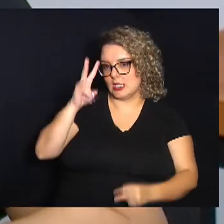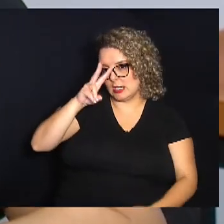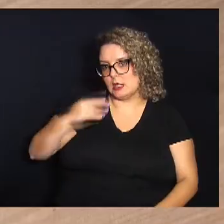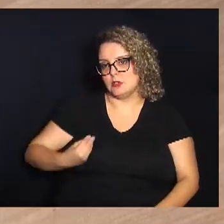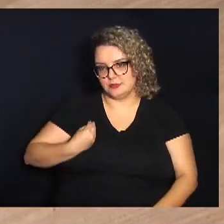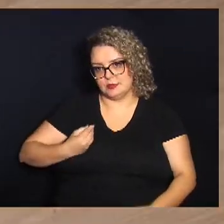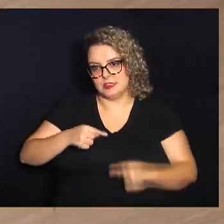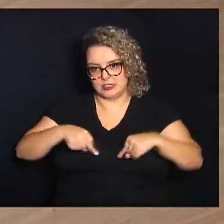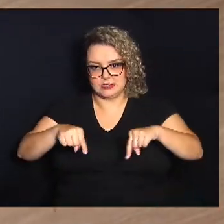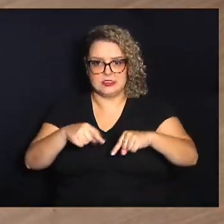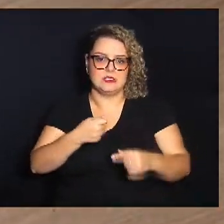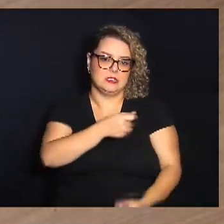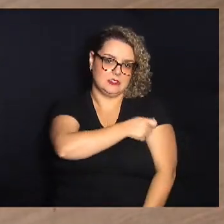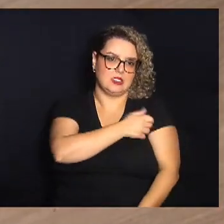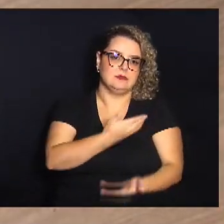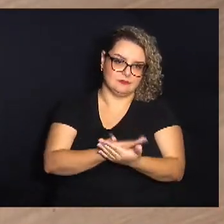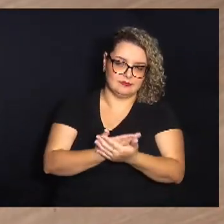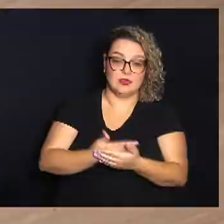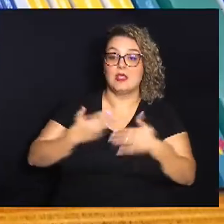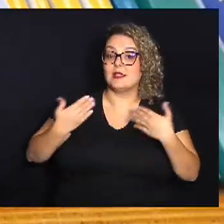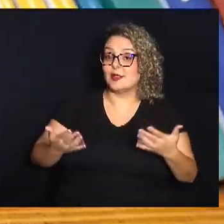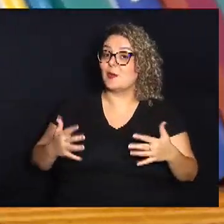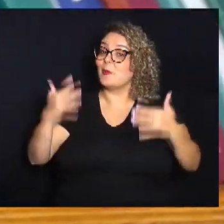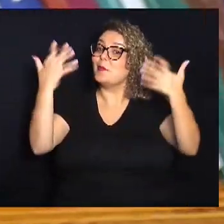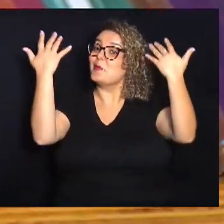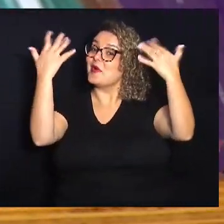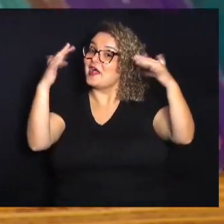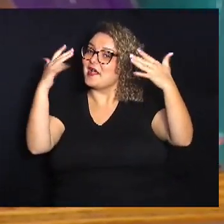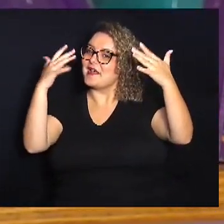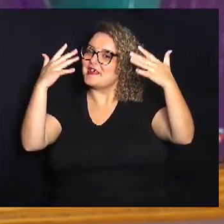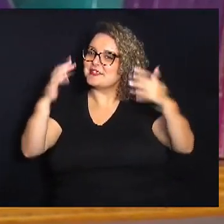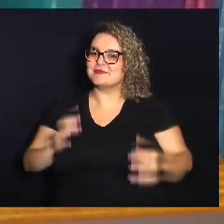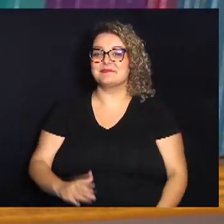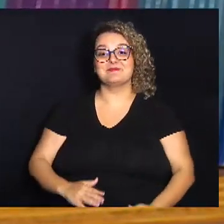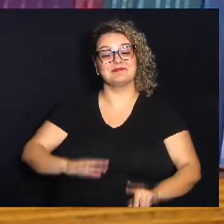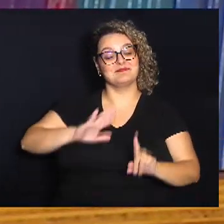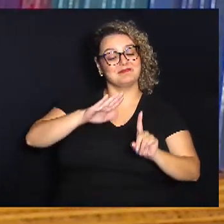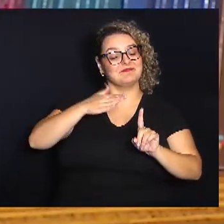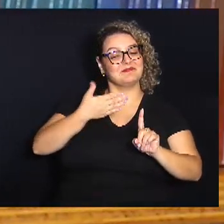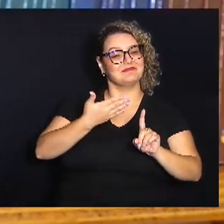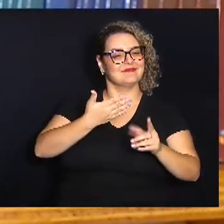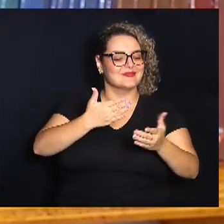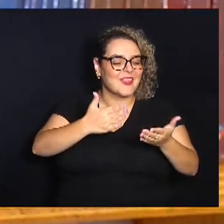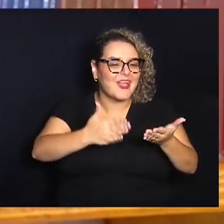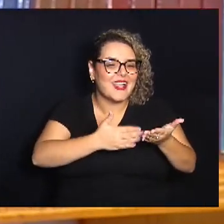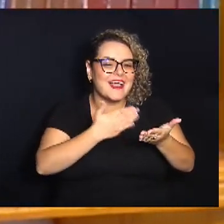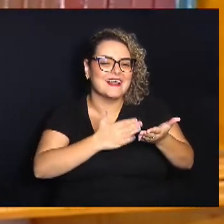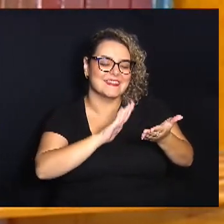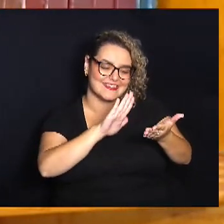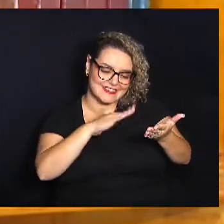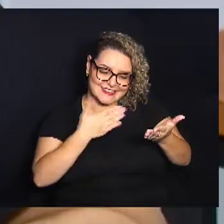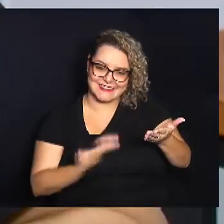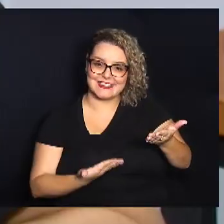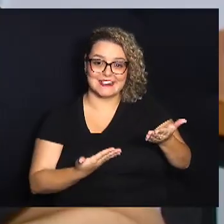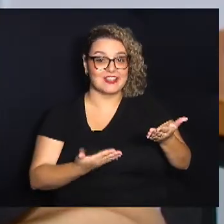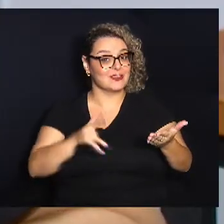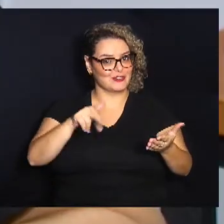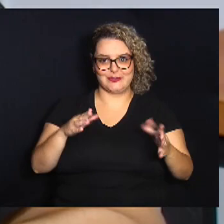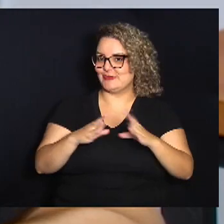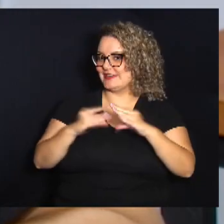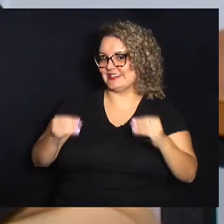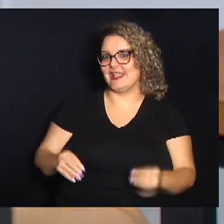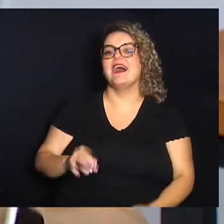de aula, né? Então, parabéns ao homenageado, que não deverá sair de cena tão cedo.